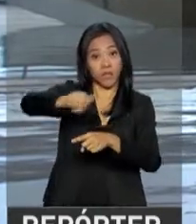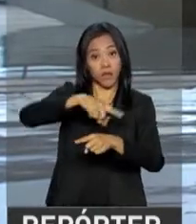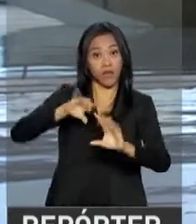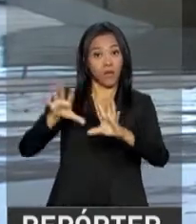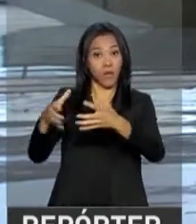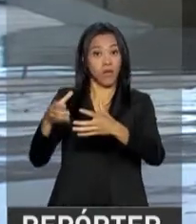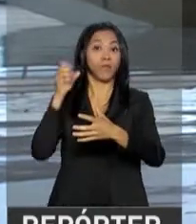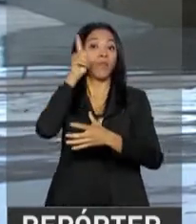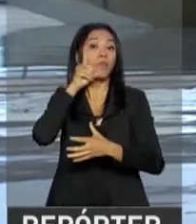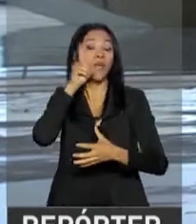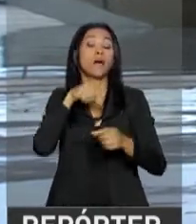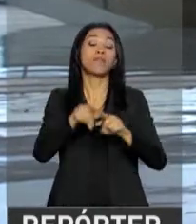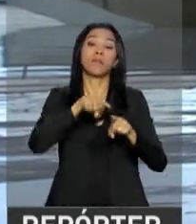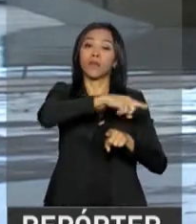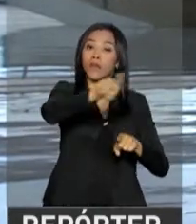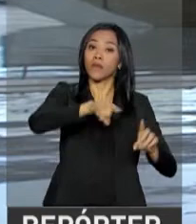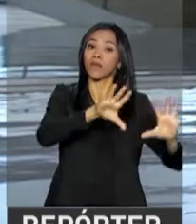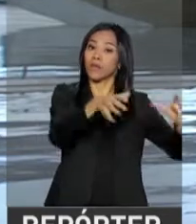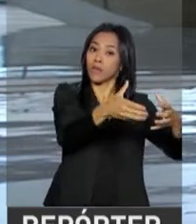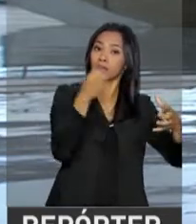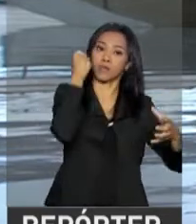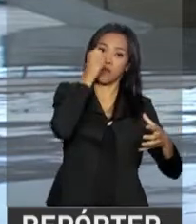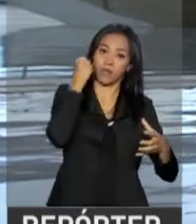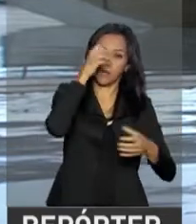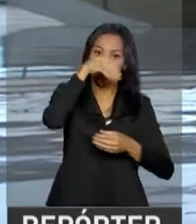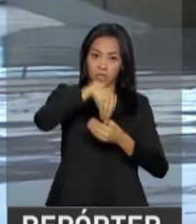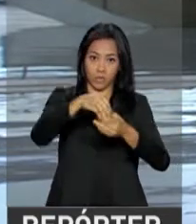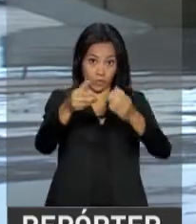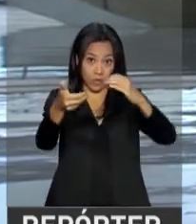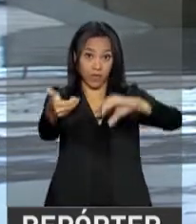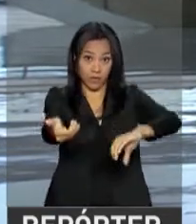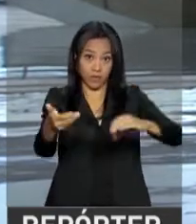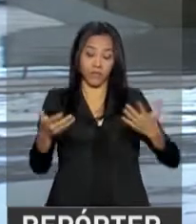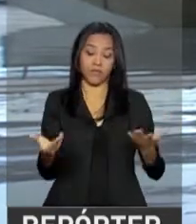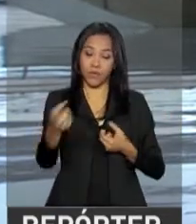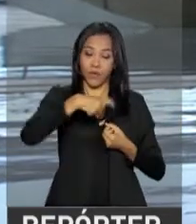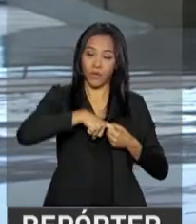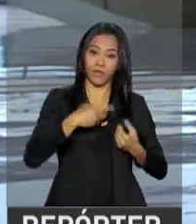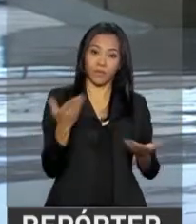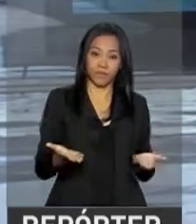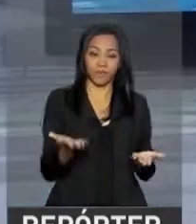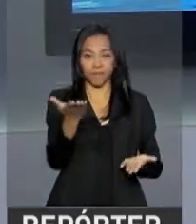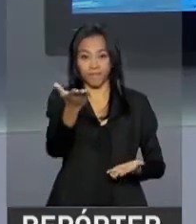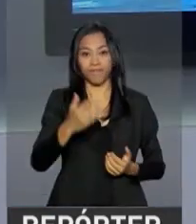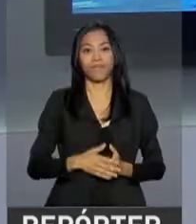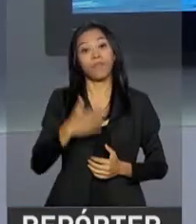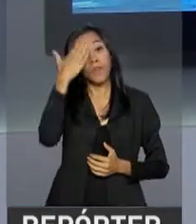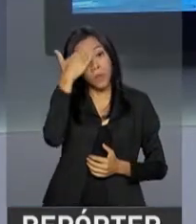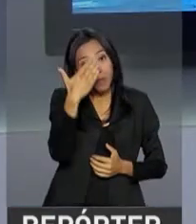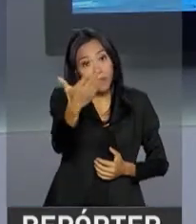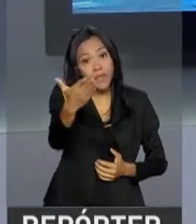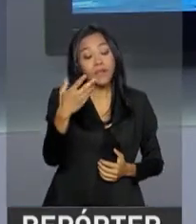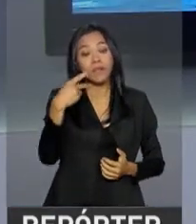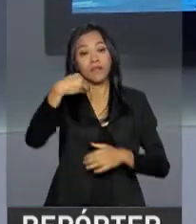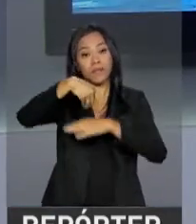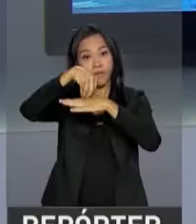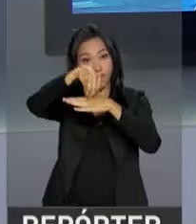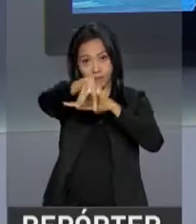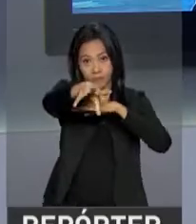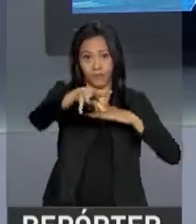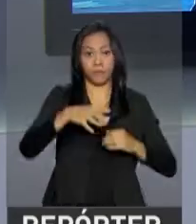senadores no congresso nacional eu volto com você no estúdio pra isso é muito obrigada paulo pelas suas